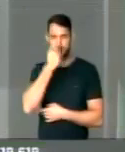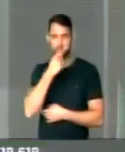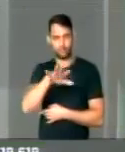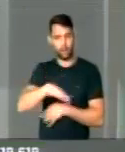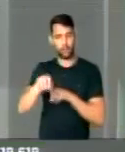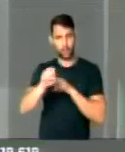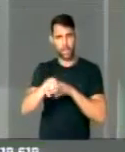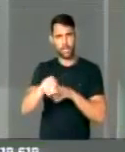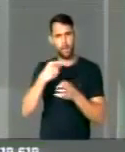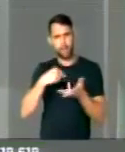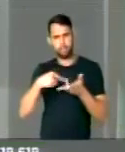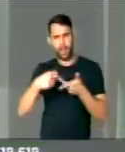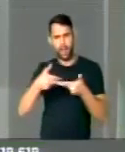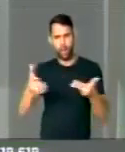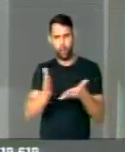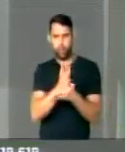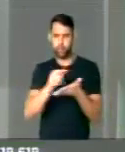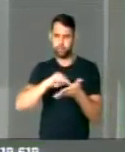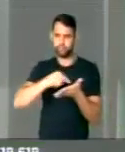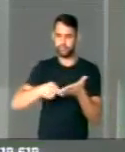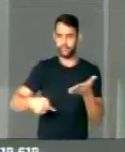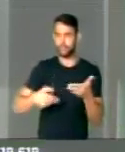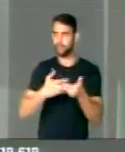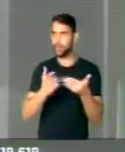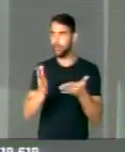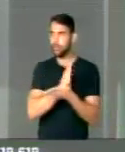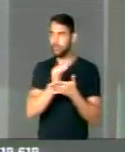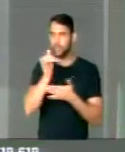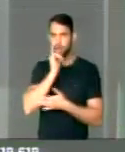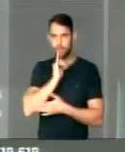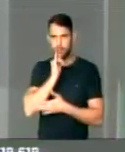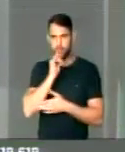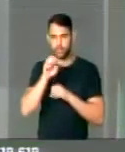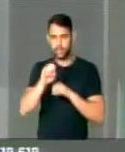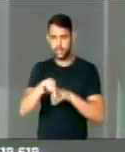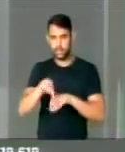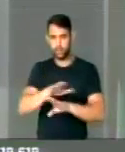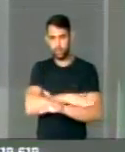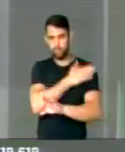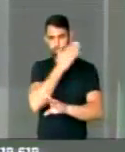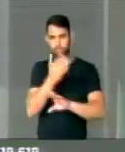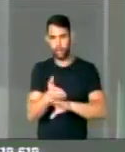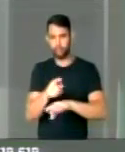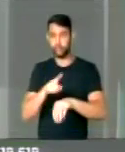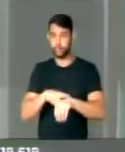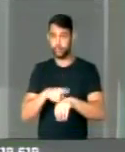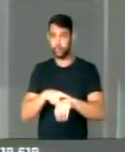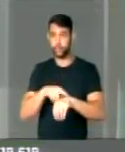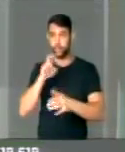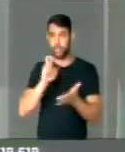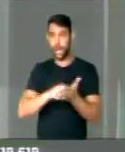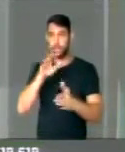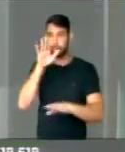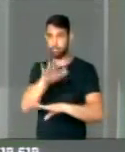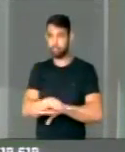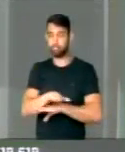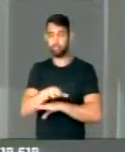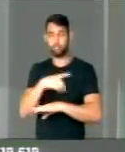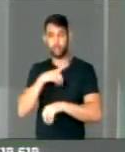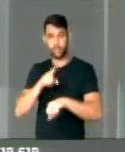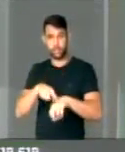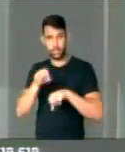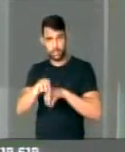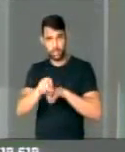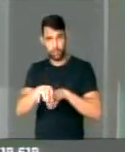posso destacar alguns outros pontos, como por exemplo, ensino em tempo integral. Ensino de tempo integral